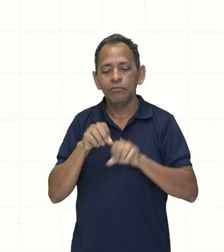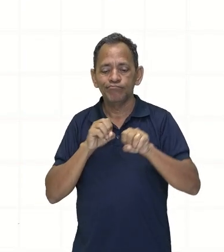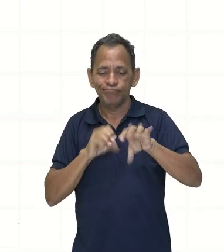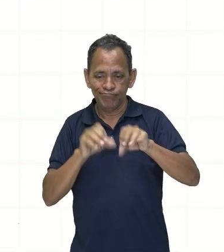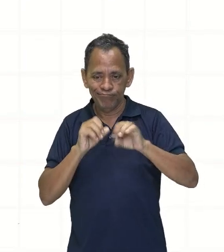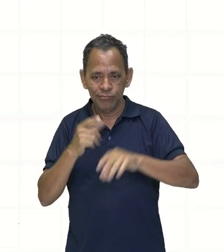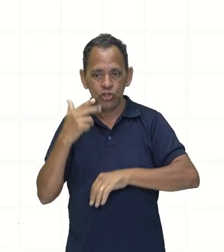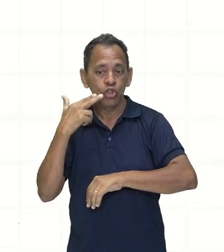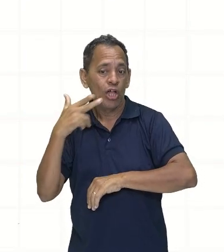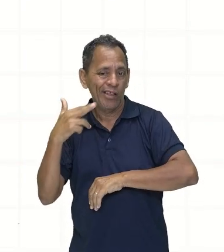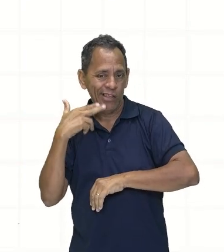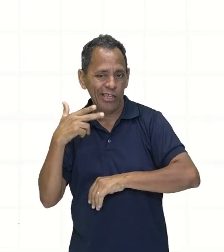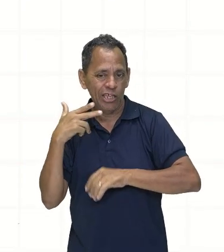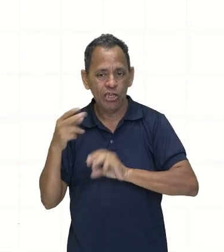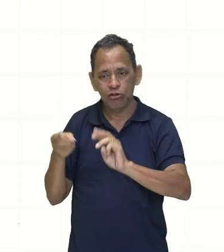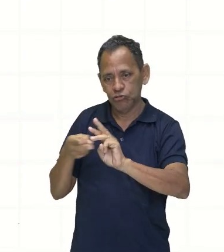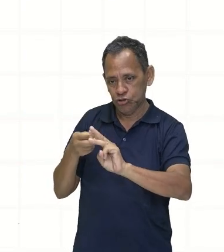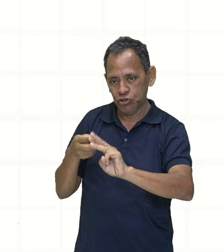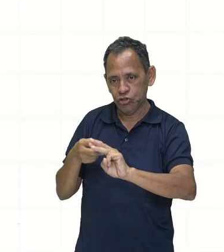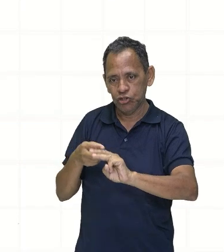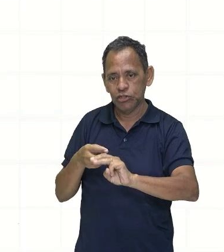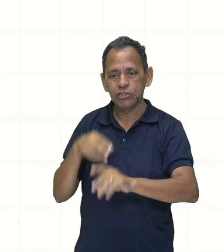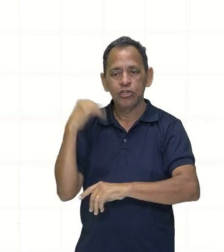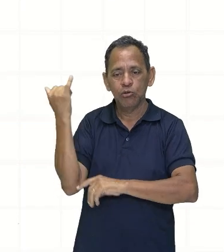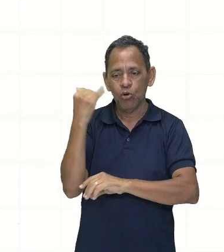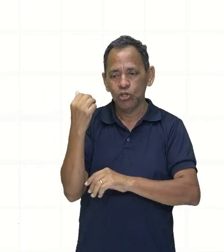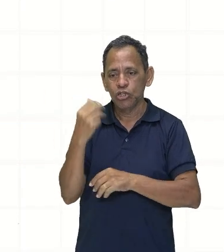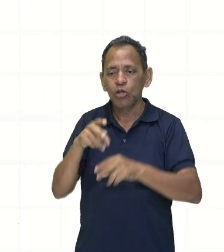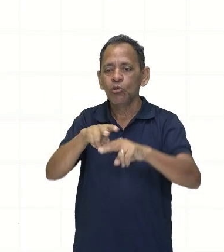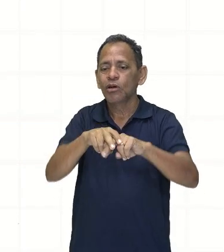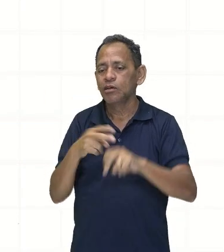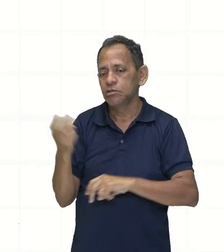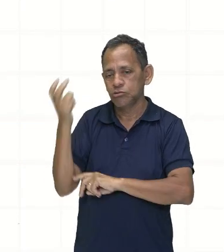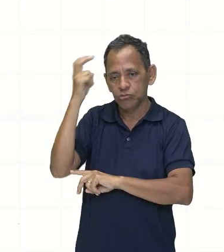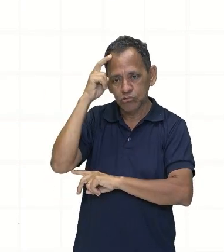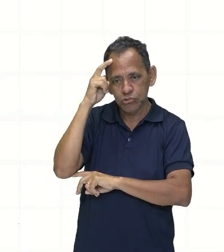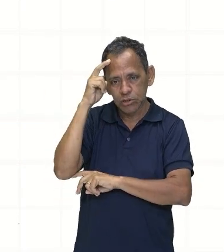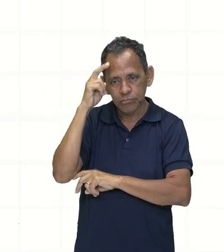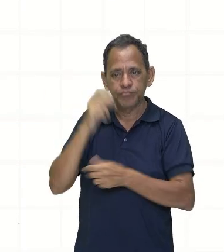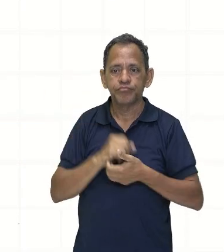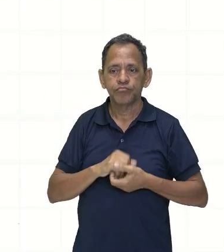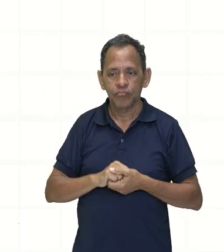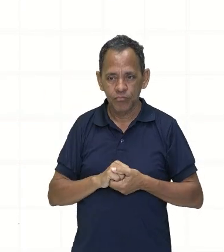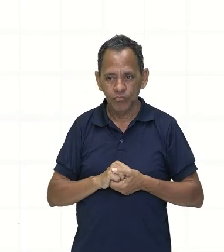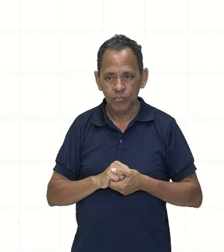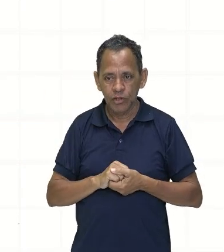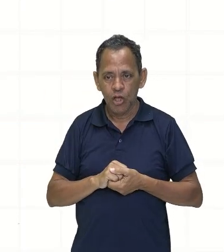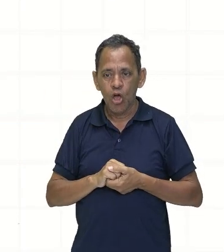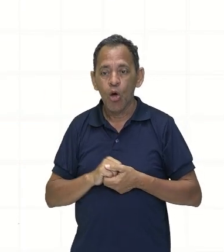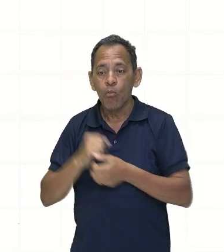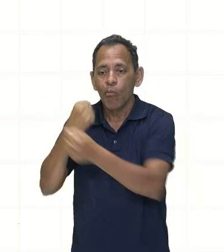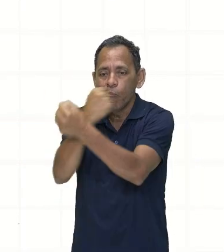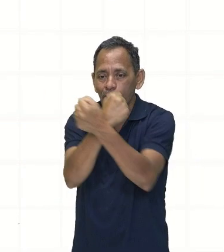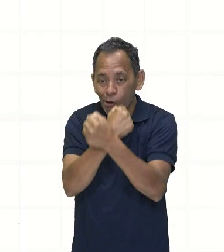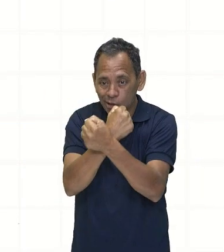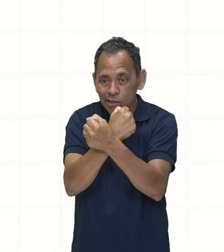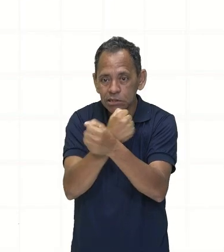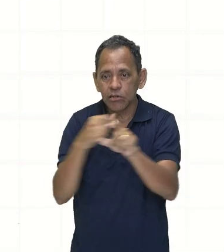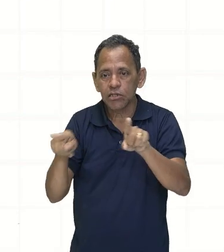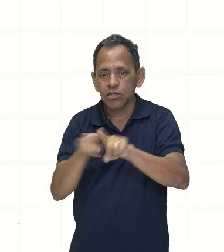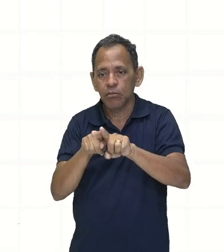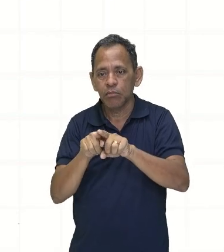elas são essenciais aí para a cultura, né? Então, a preservação dessa